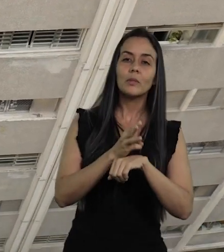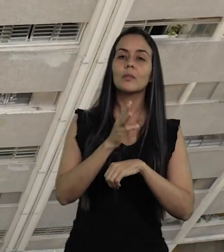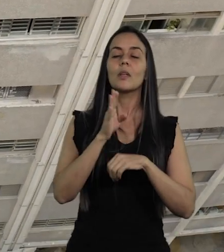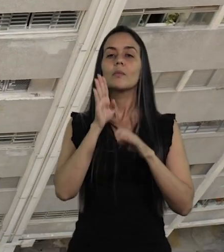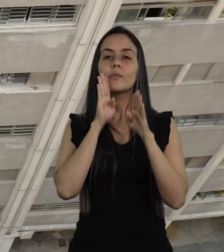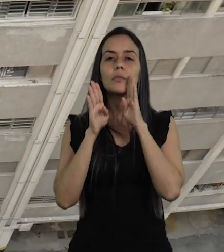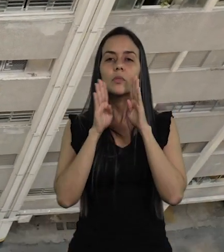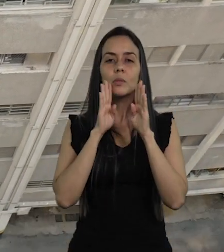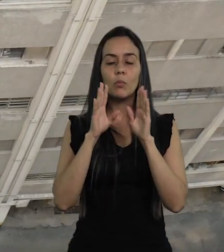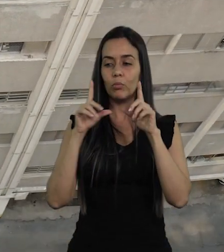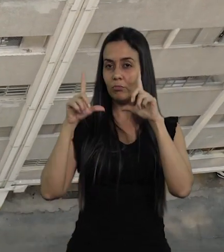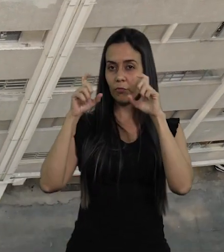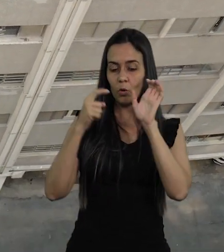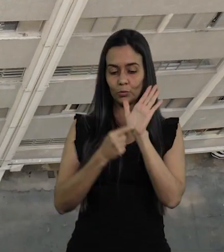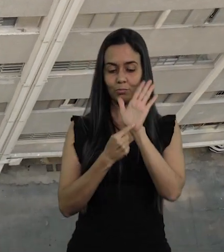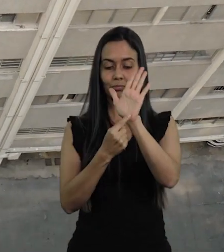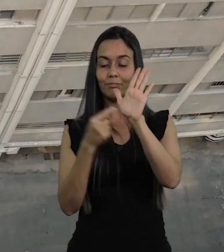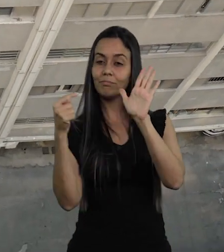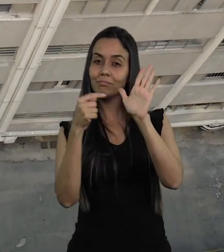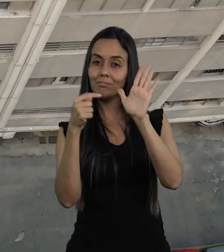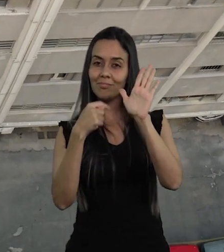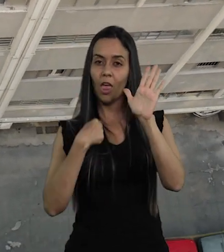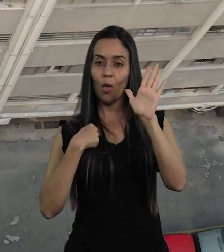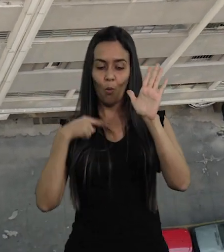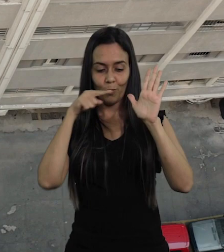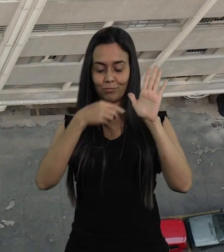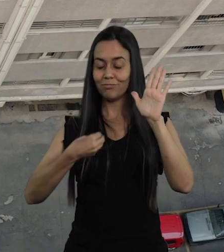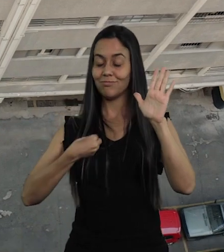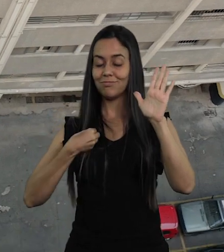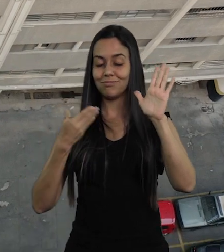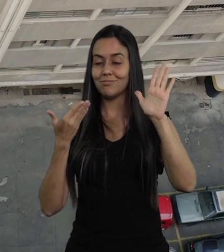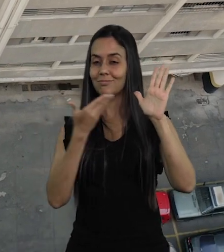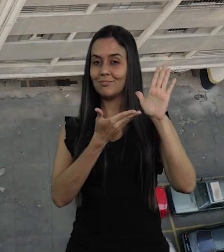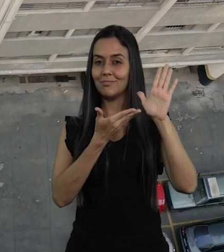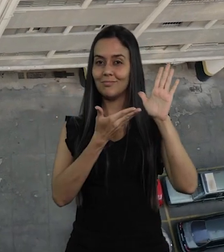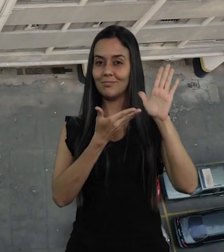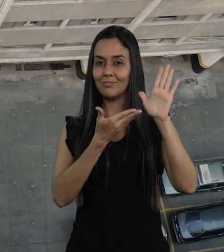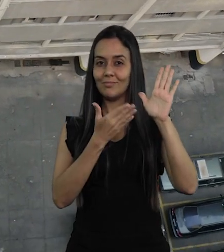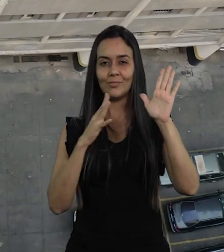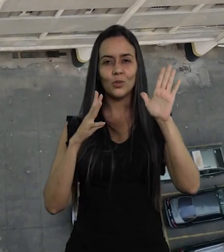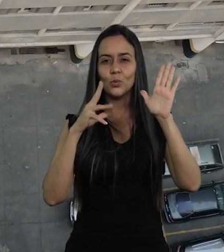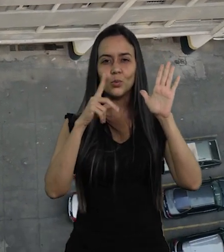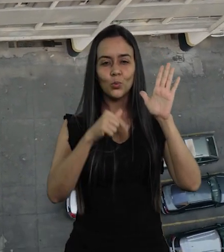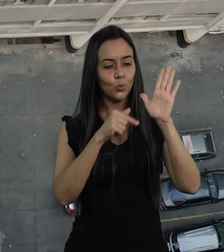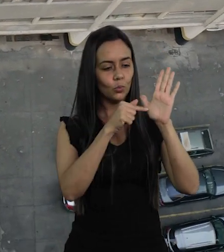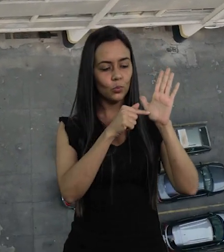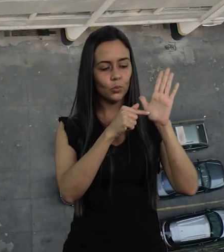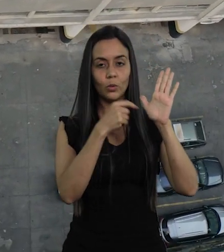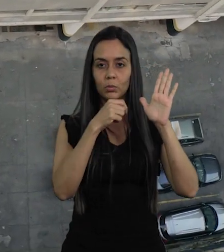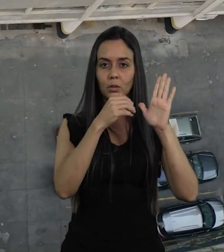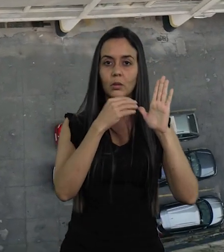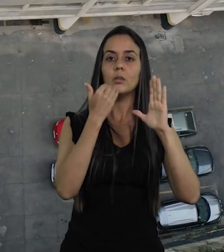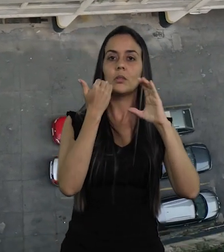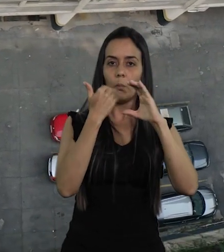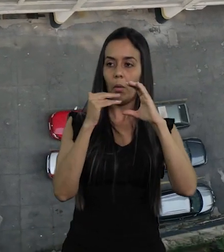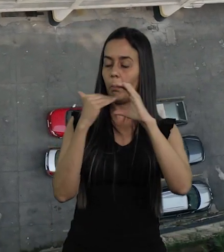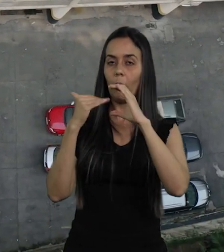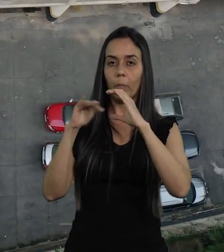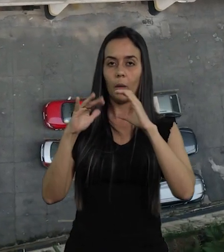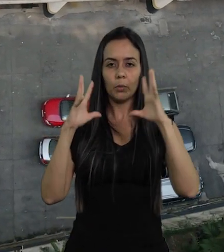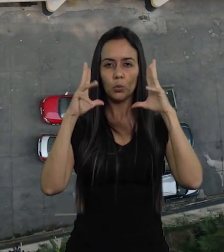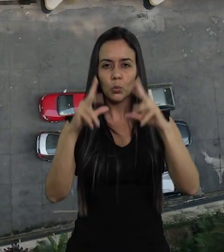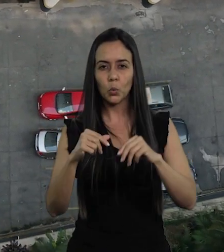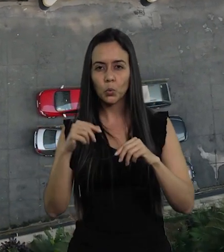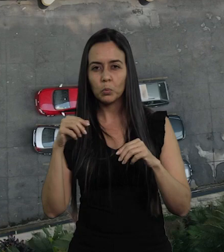falando, eu estava aqui, tá? Como disse Etienne de la Boétie, que a servidão ela vem atrelada à